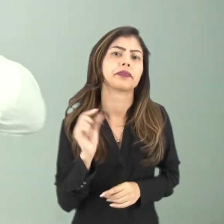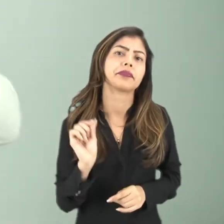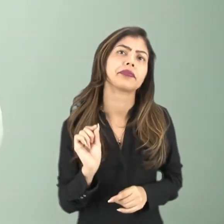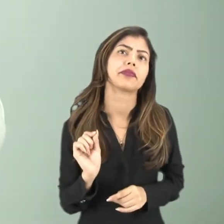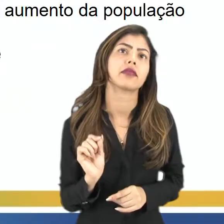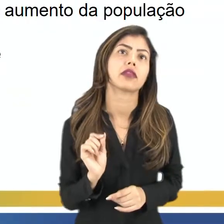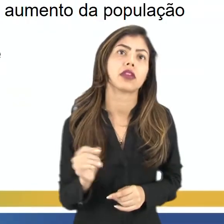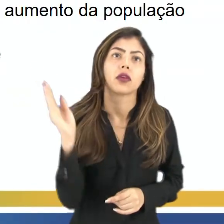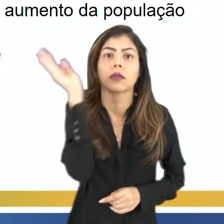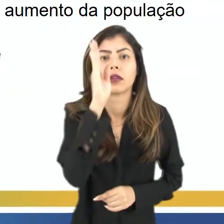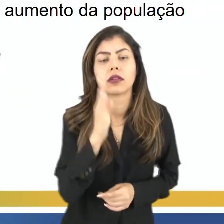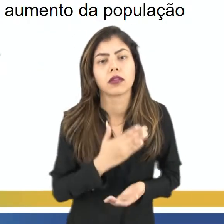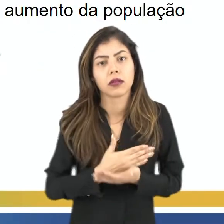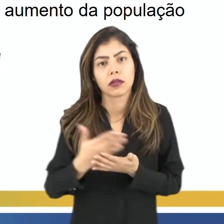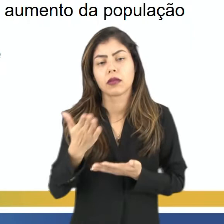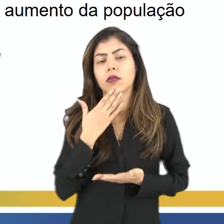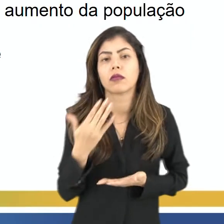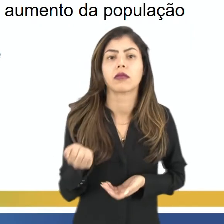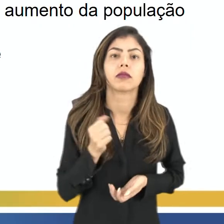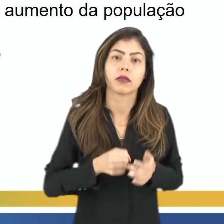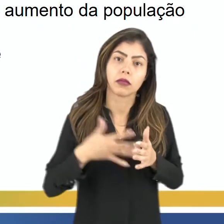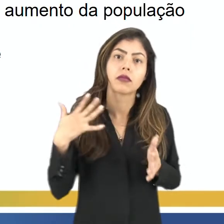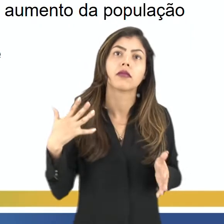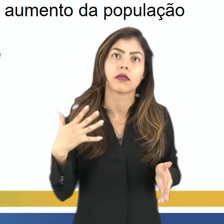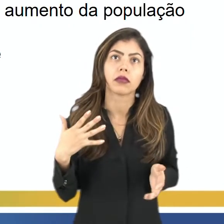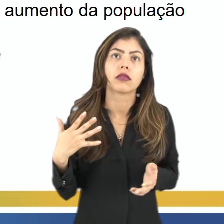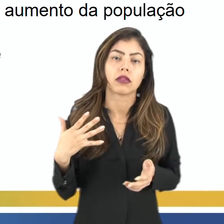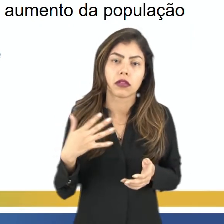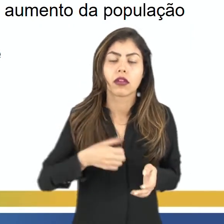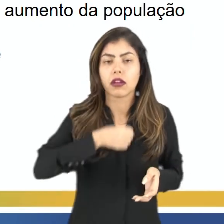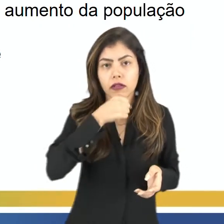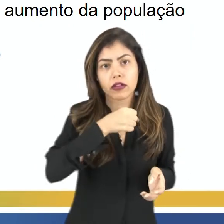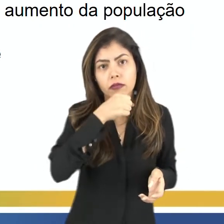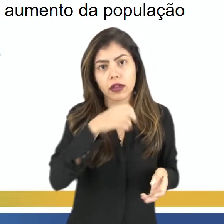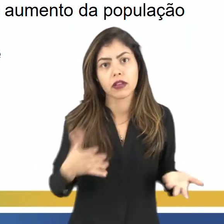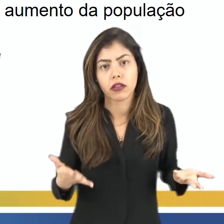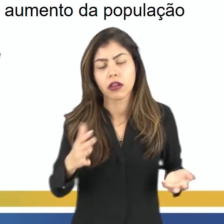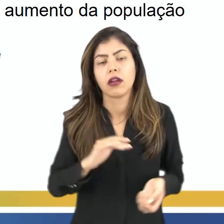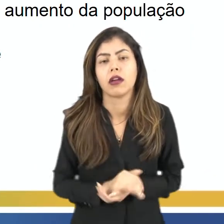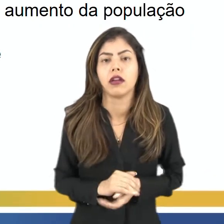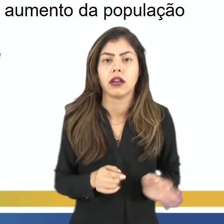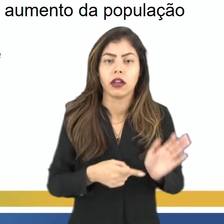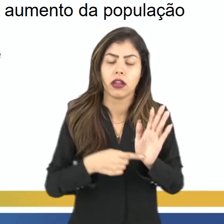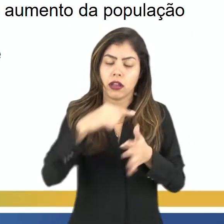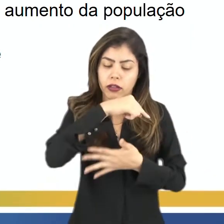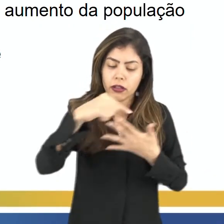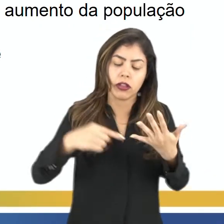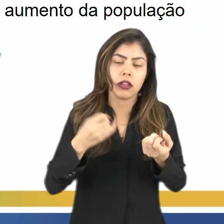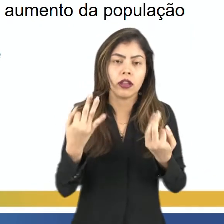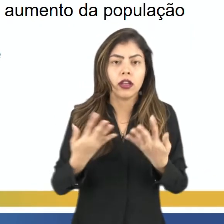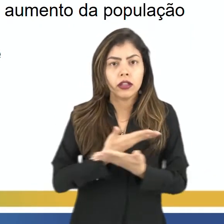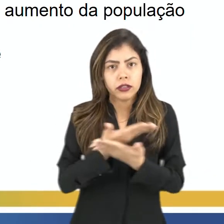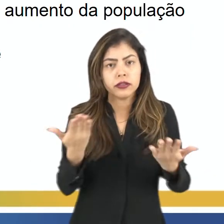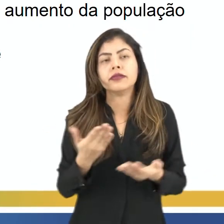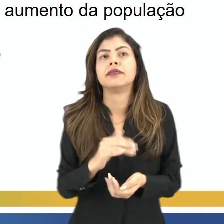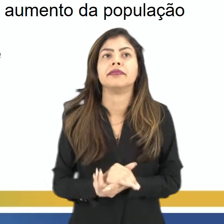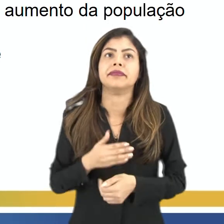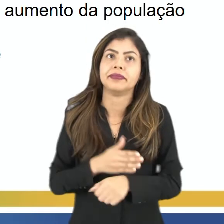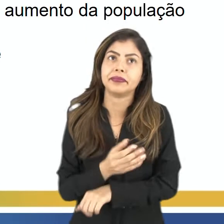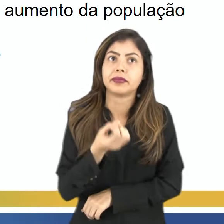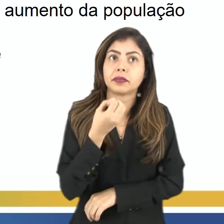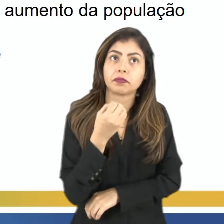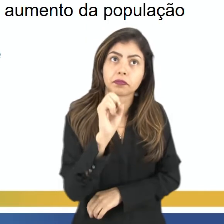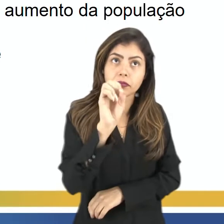o que acontece? O Brasil começa a melhorar muito a partir de 1990 com essa questão do envelhecimento populacional e desses fatores que eu citei a vocês.